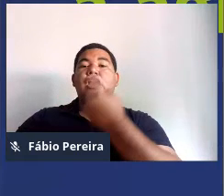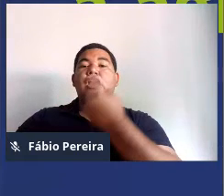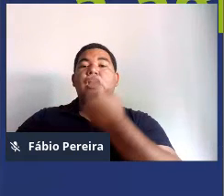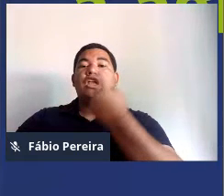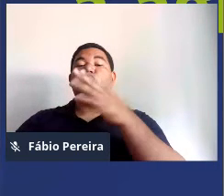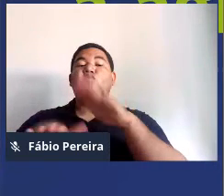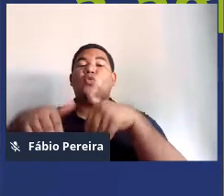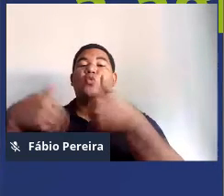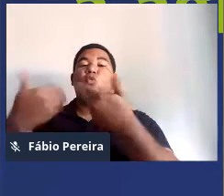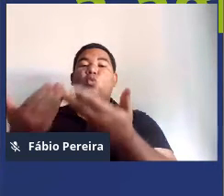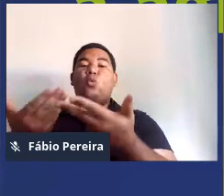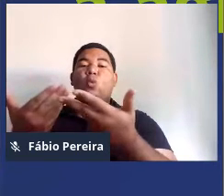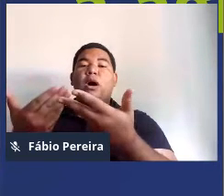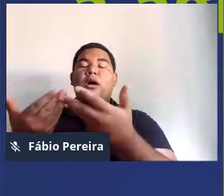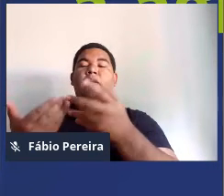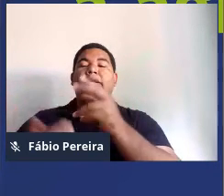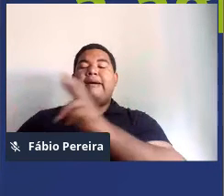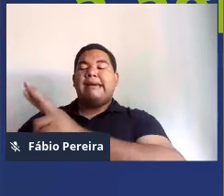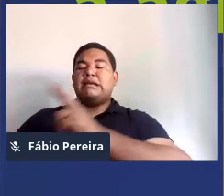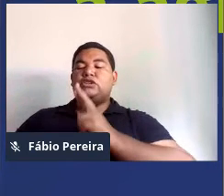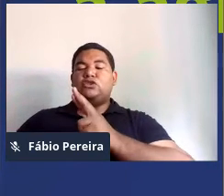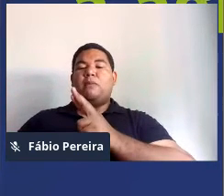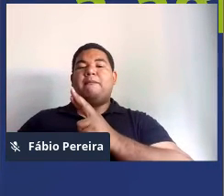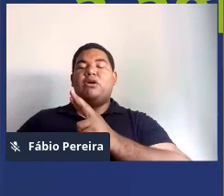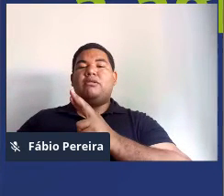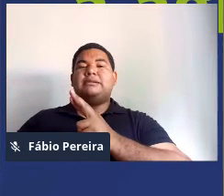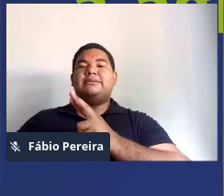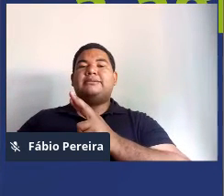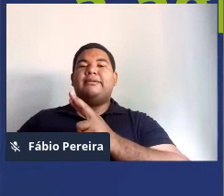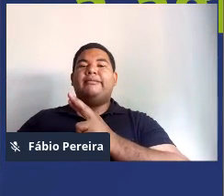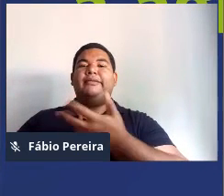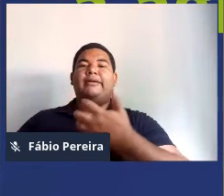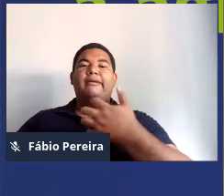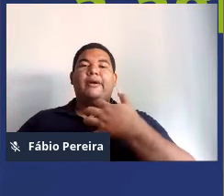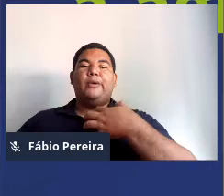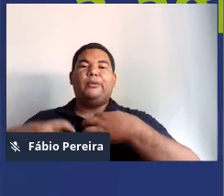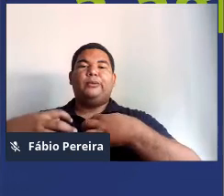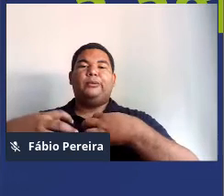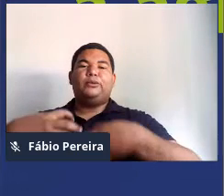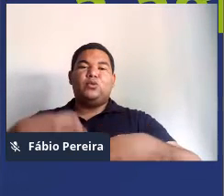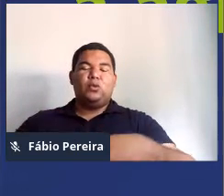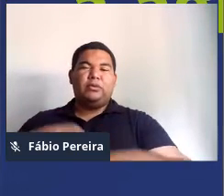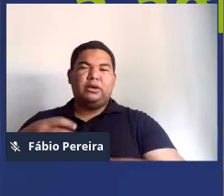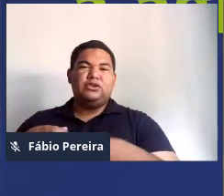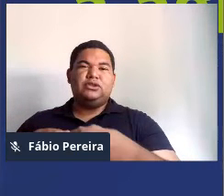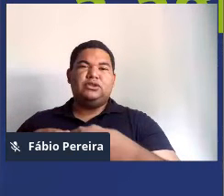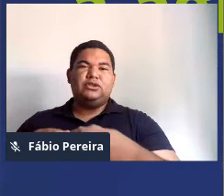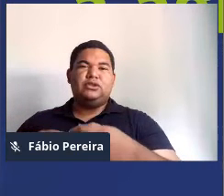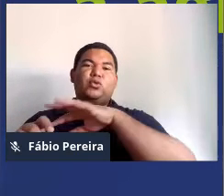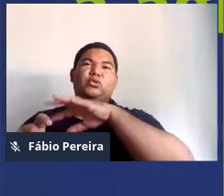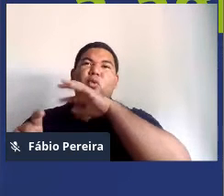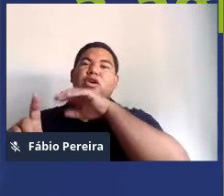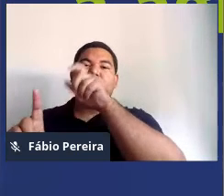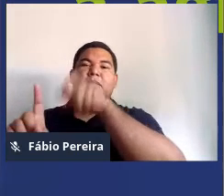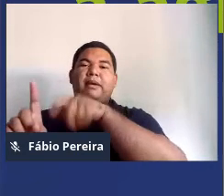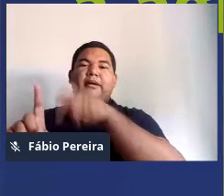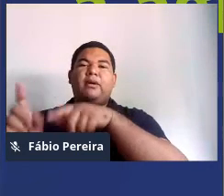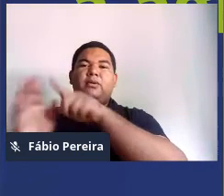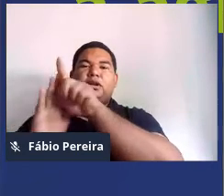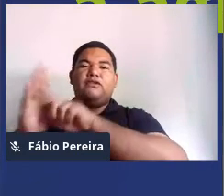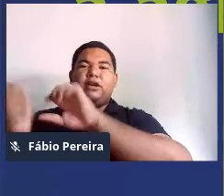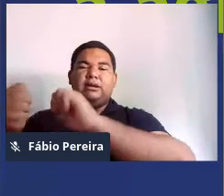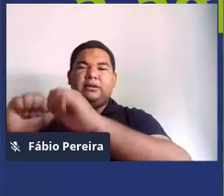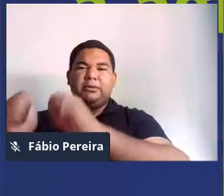do organismo, o que mudou em resposta ao tratamento que eu submeti. Plano B. Eu